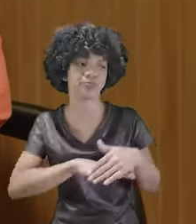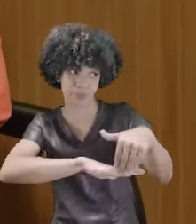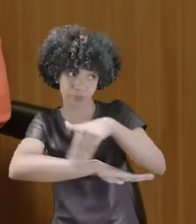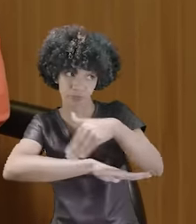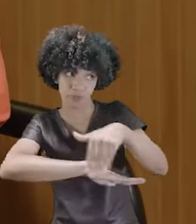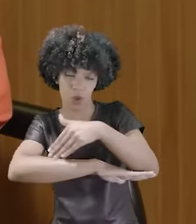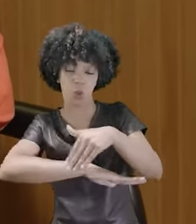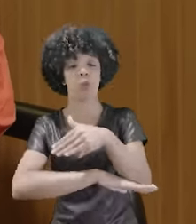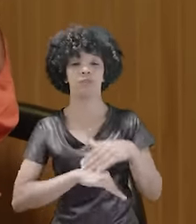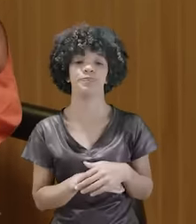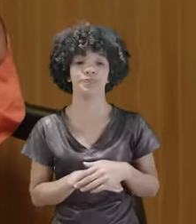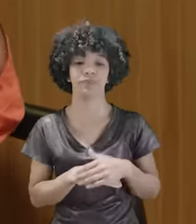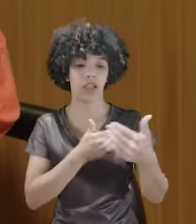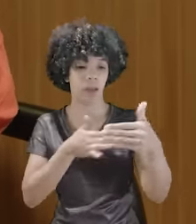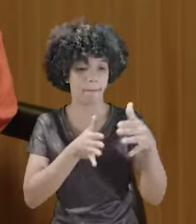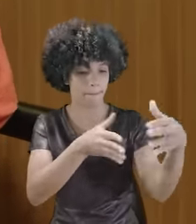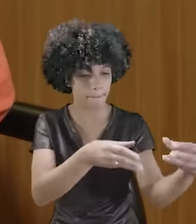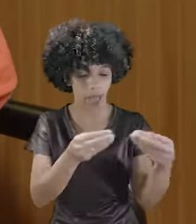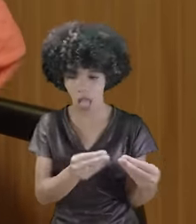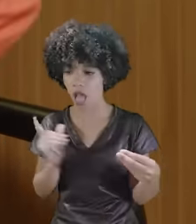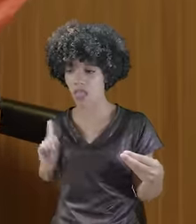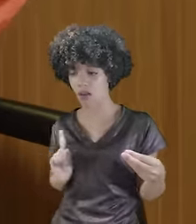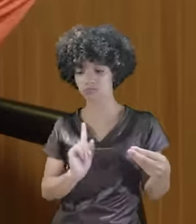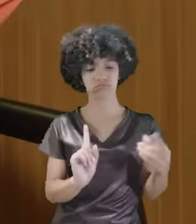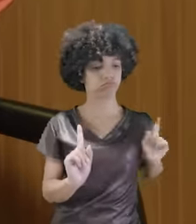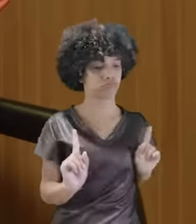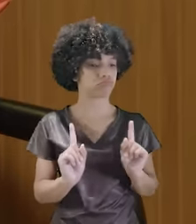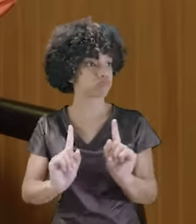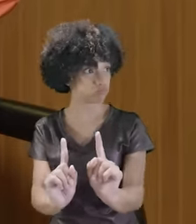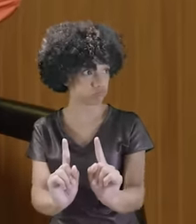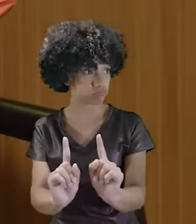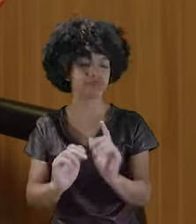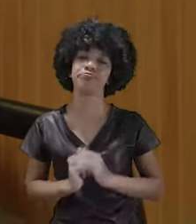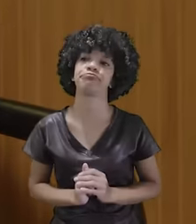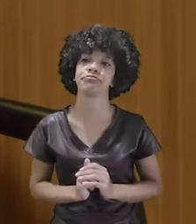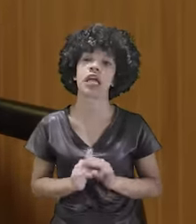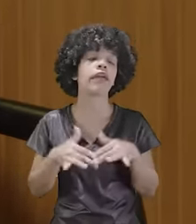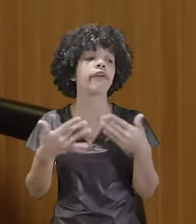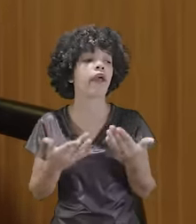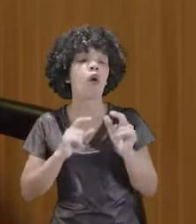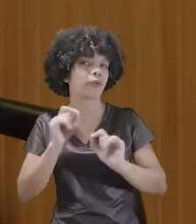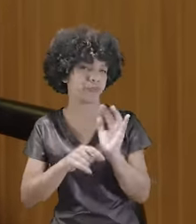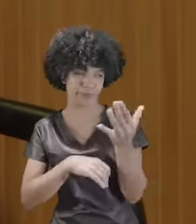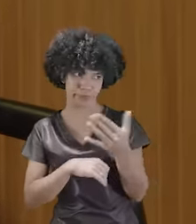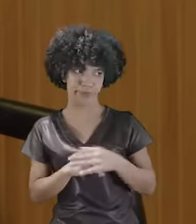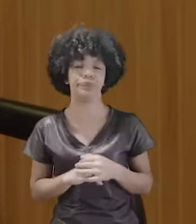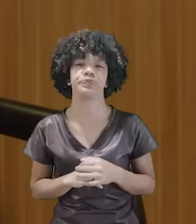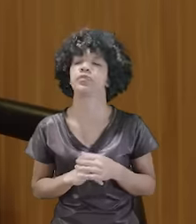indo para pega a comida dele e também tava indo para pegar comida para gente aí aconteceu